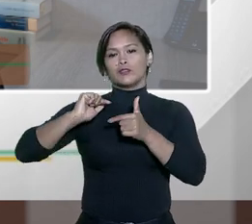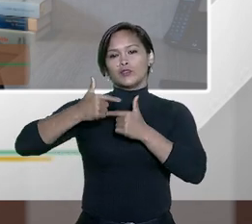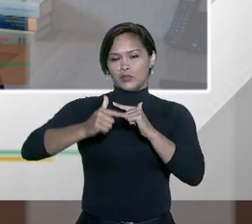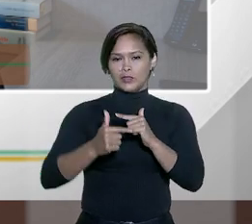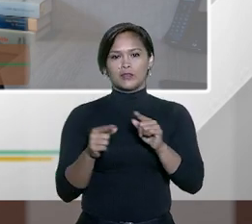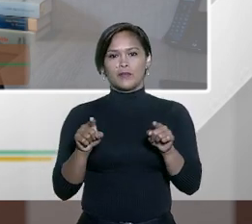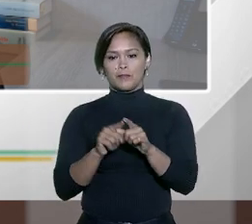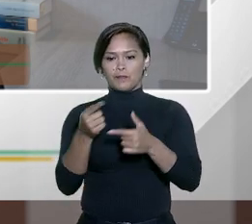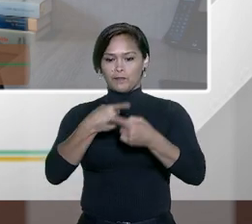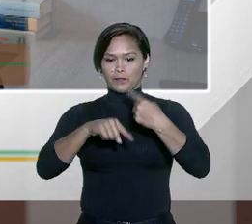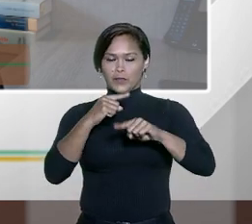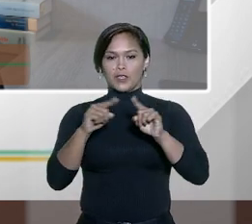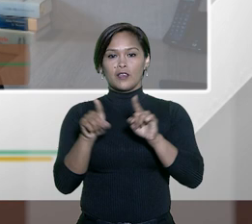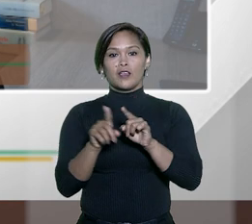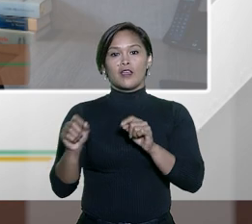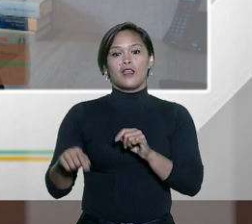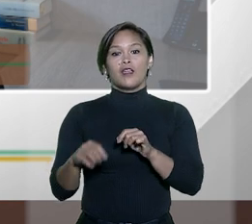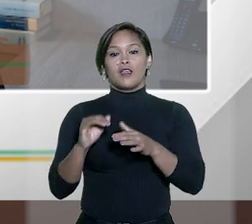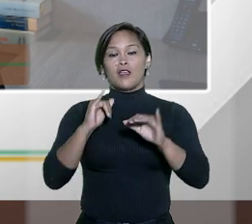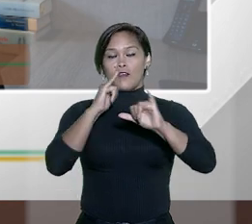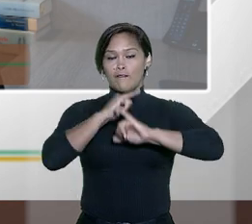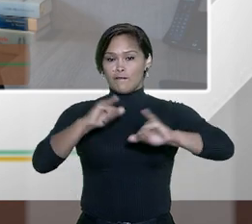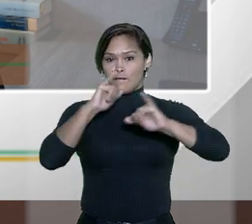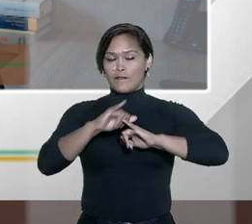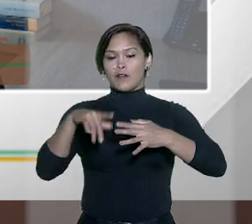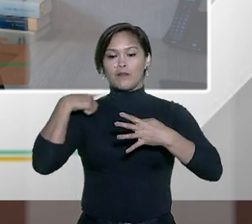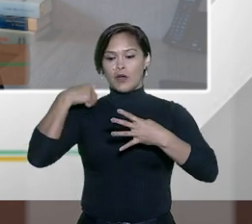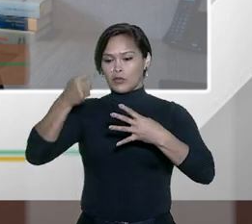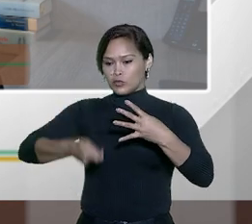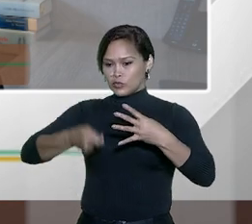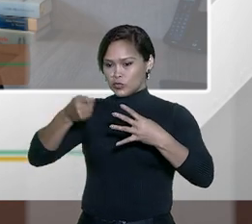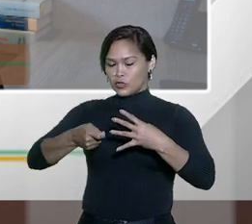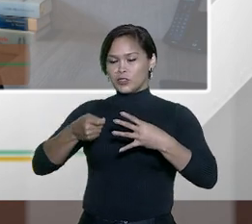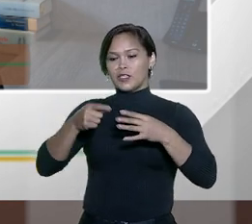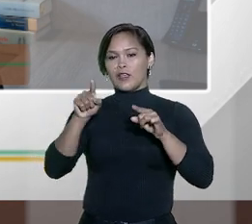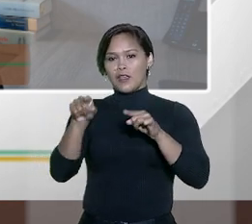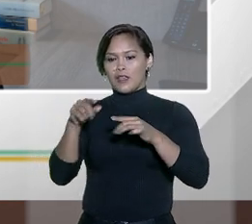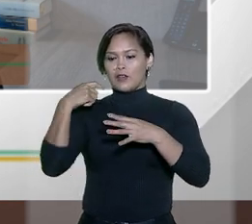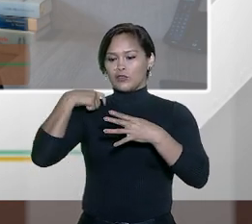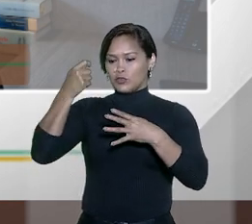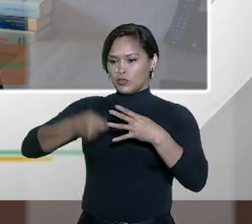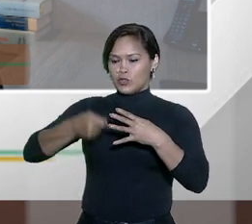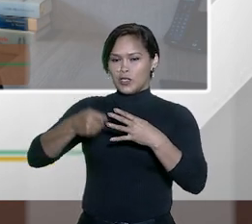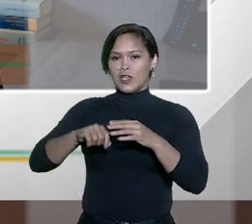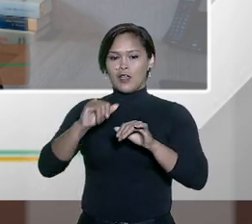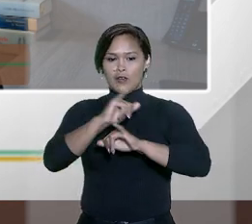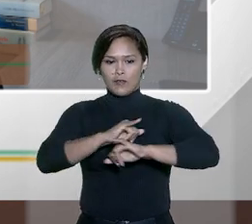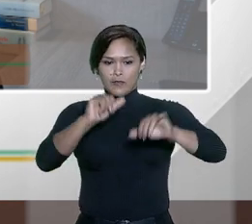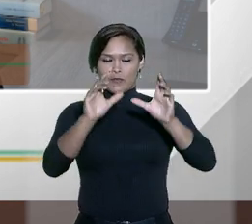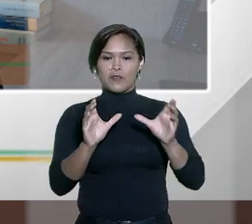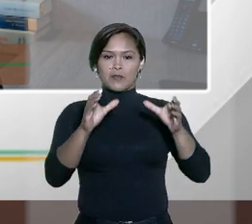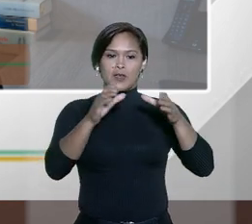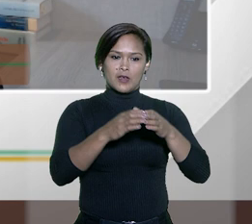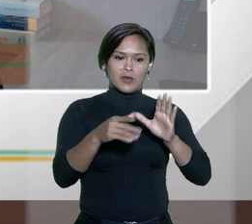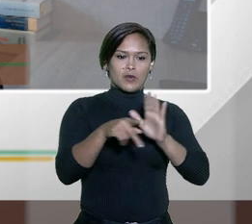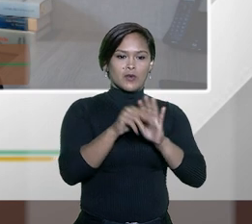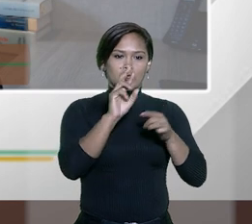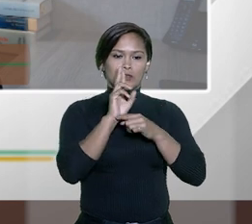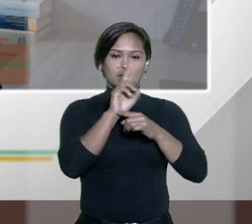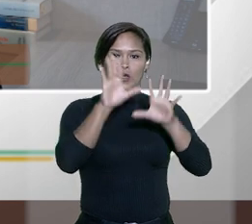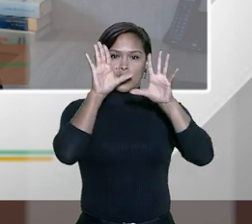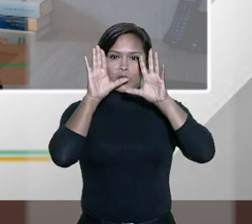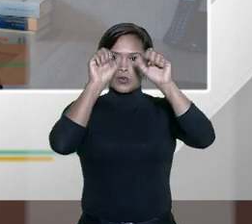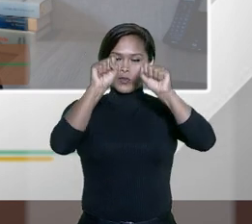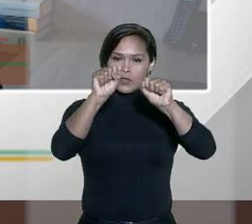sucessão, informar o juízo. E o juiz, então, informará o departamento precatório, o tribunal,